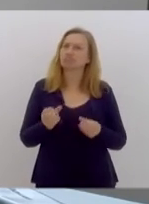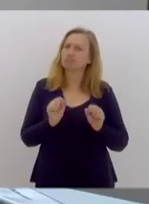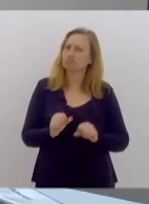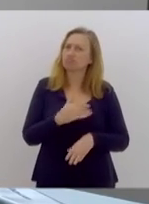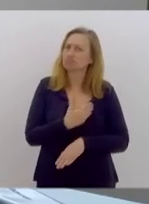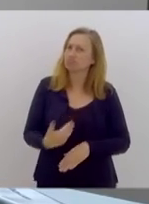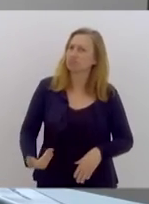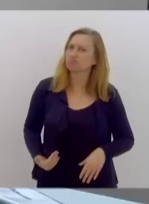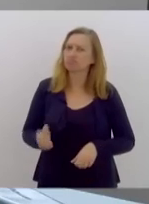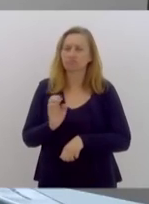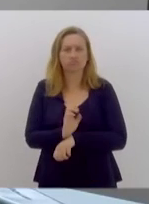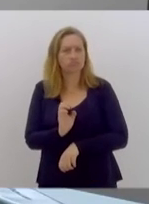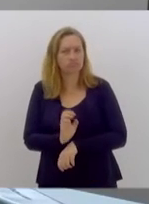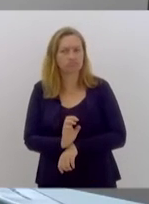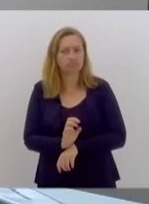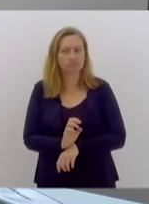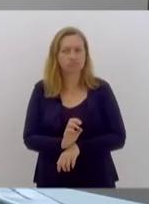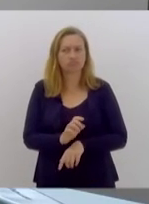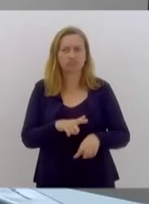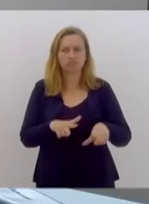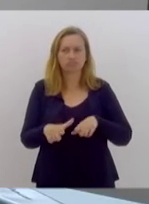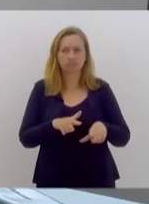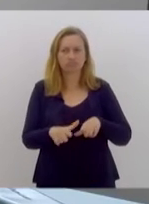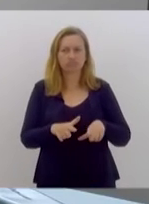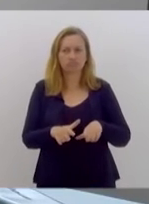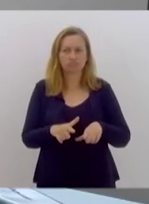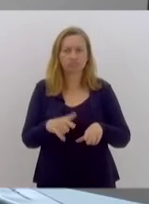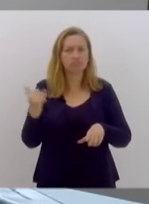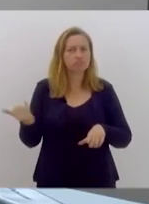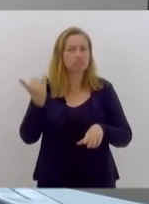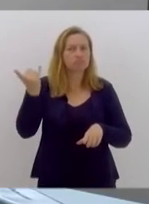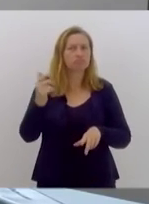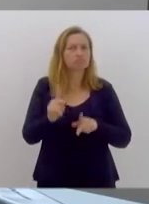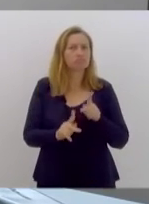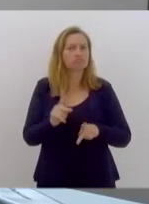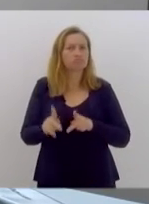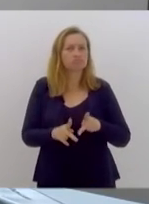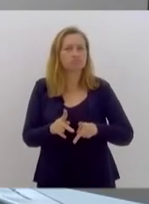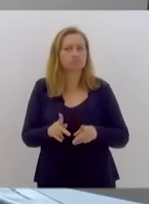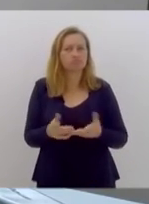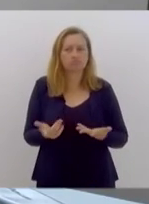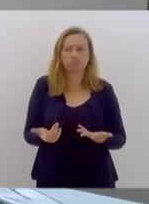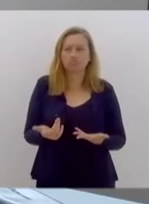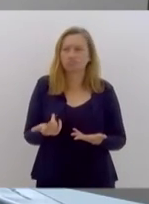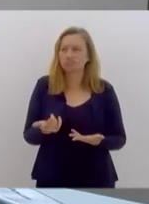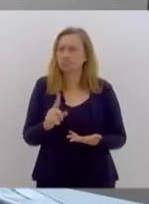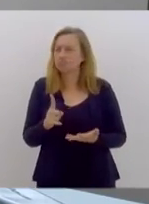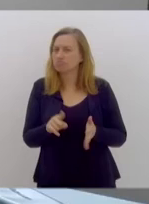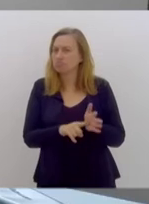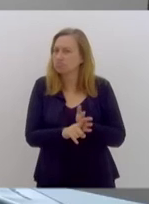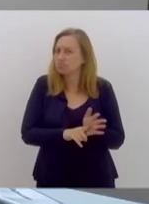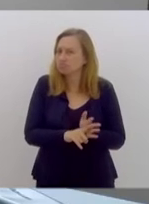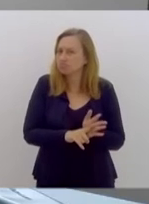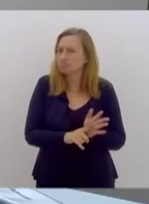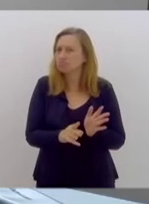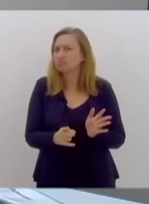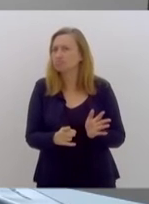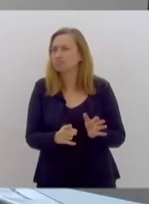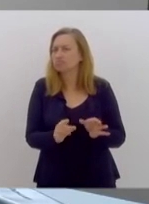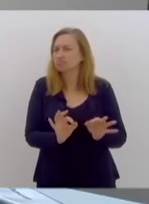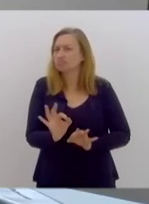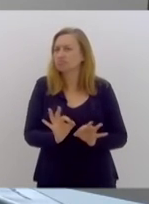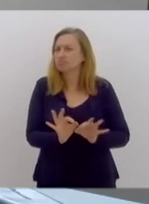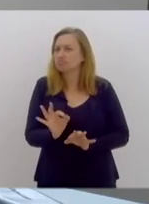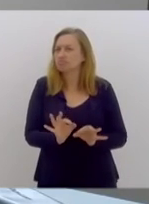estado fazer a conceder a operação de um serviço tão essencial para o dia a dia da população e ao mesmo tempo sequer se organizar para fazer